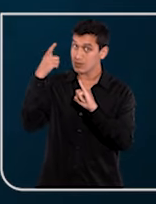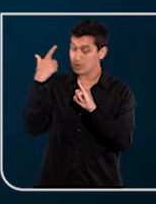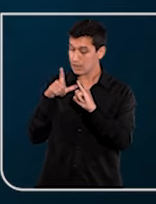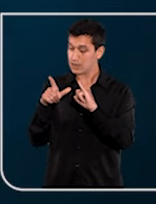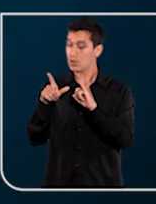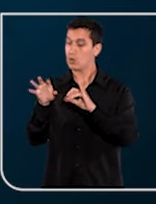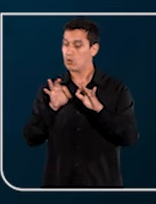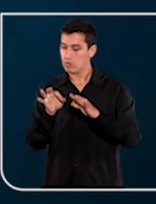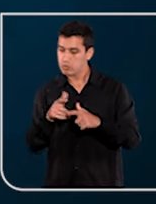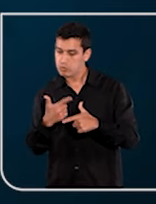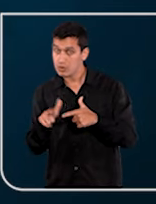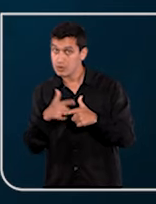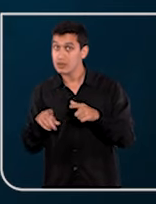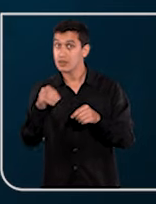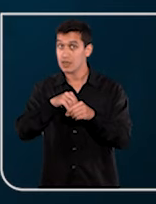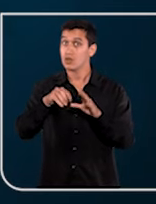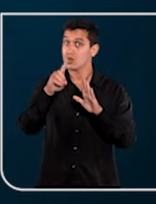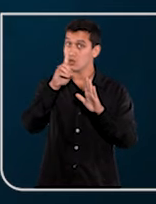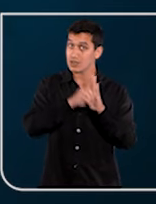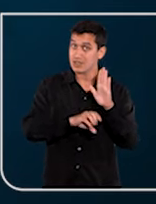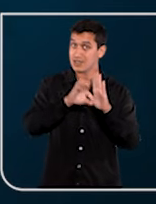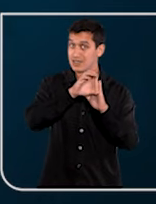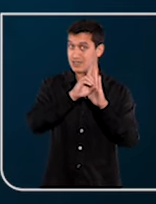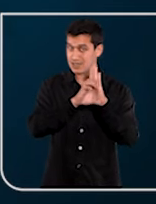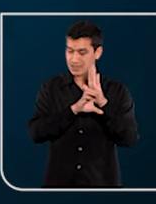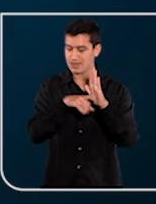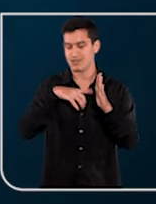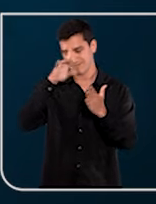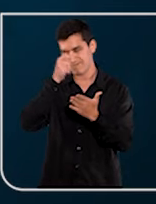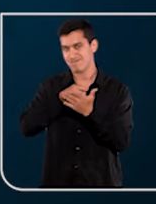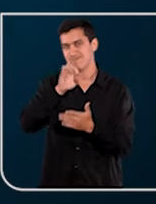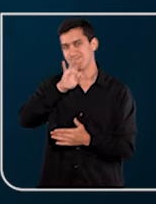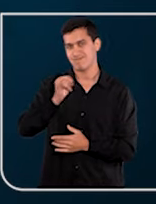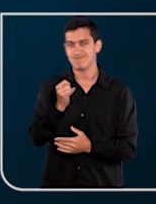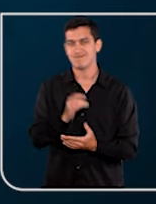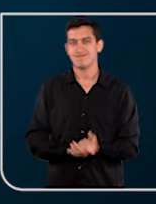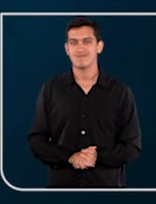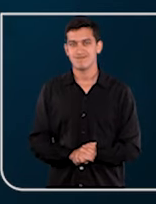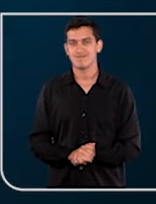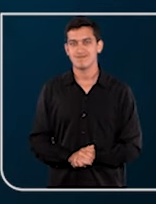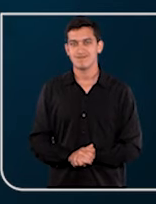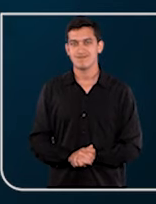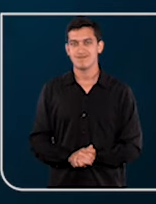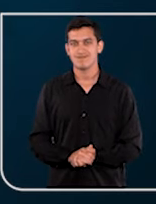Se tem solução para problemas no direito do consumidor, tem decisão do STJ.